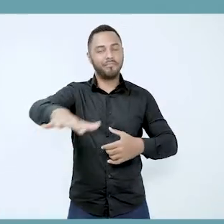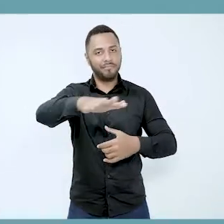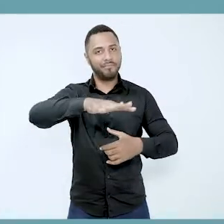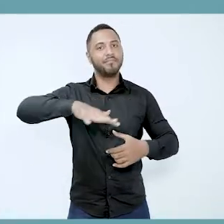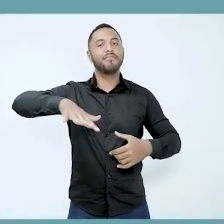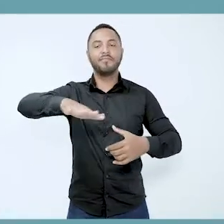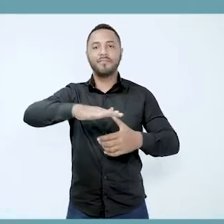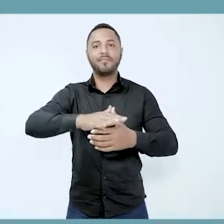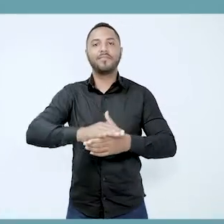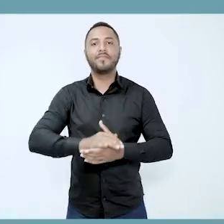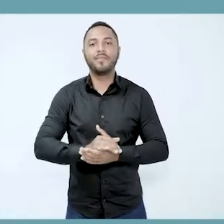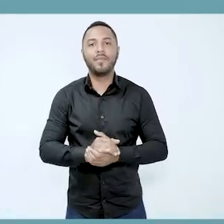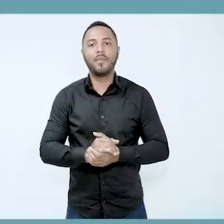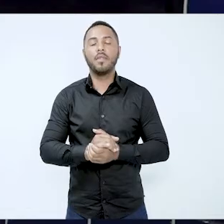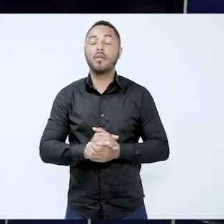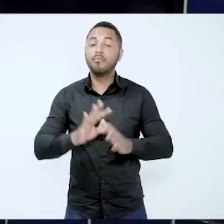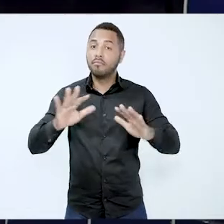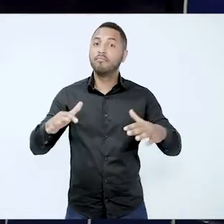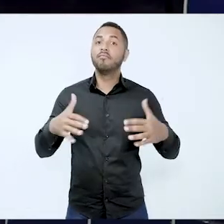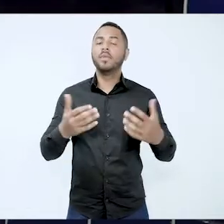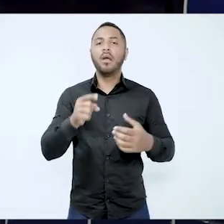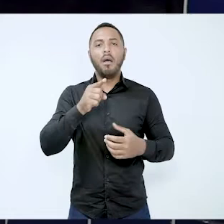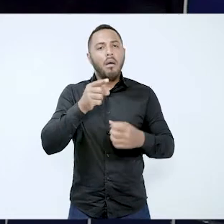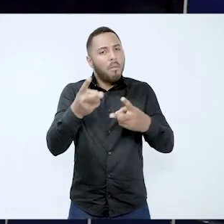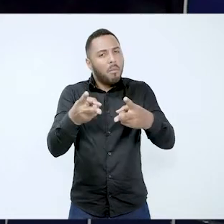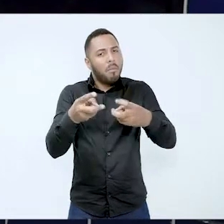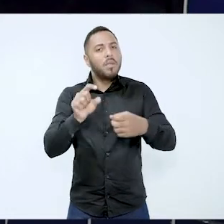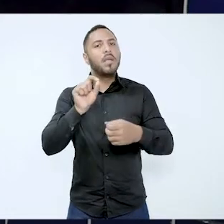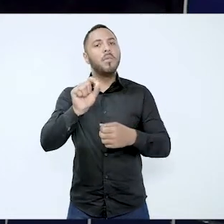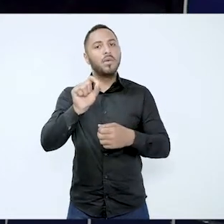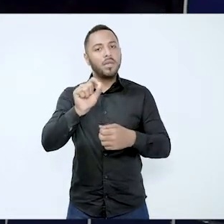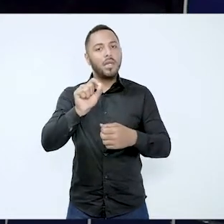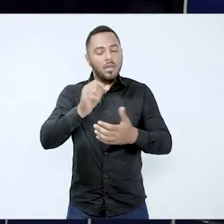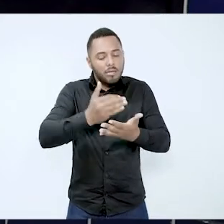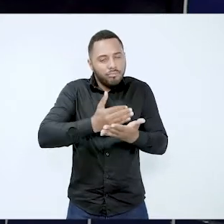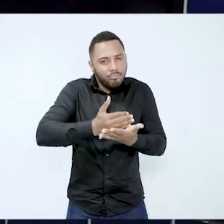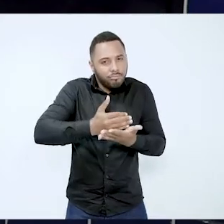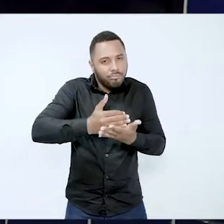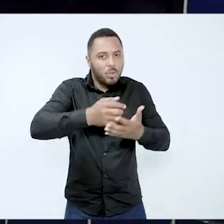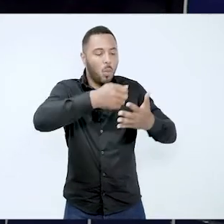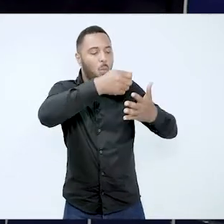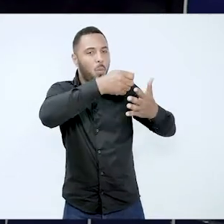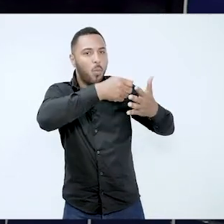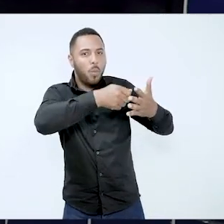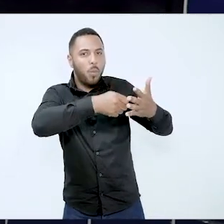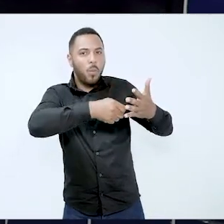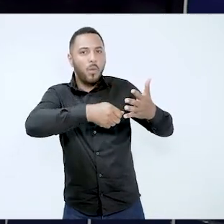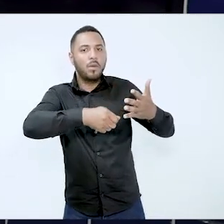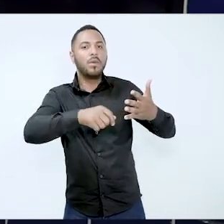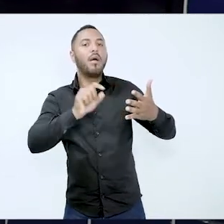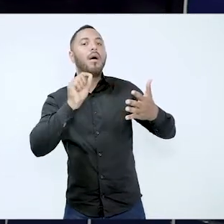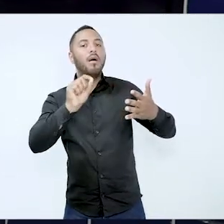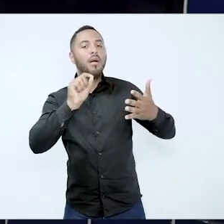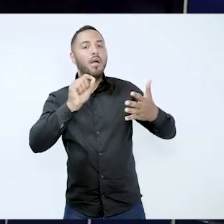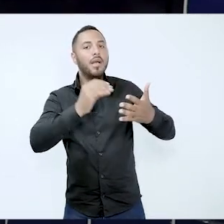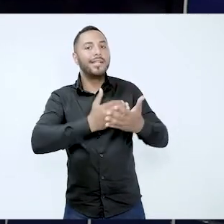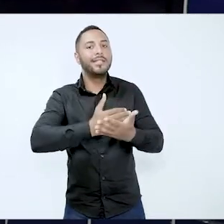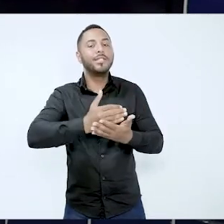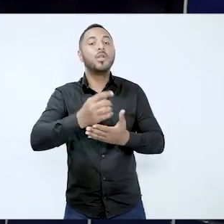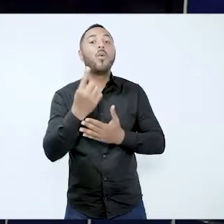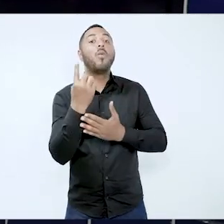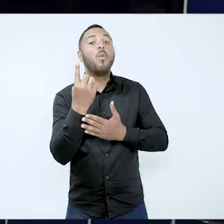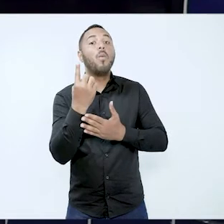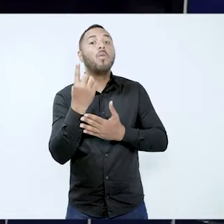no terreno para contornar. Então, vocês perceberam que já no início da memória literária, ele inicia